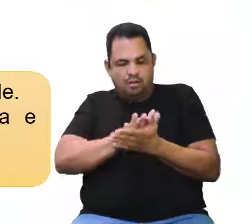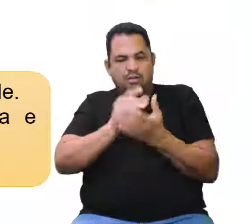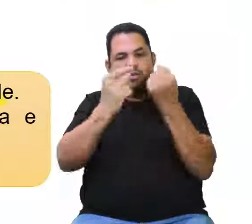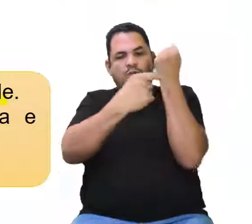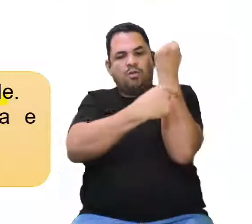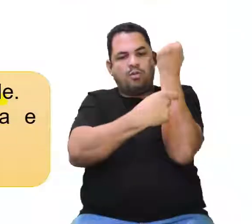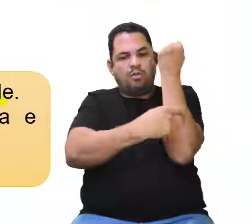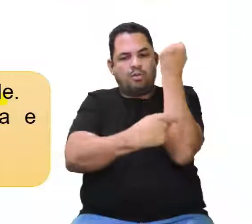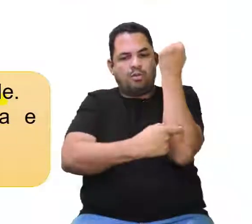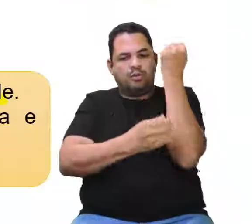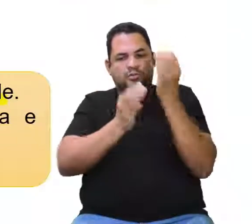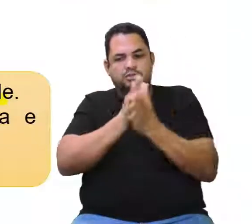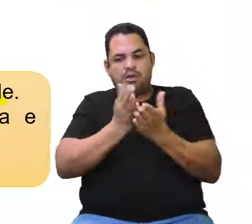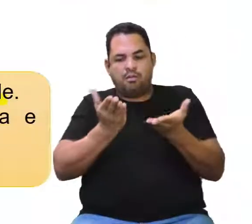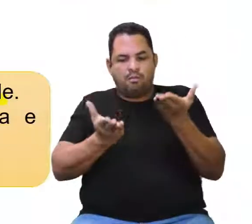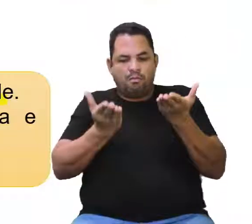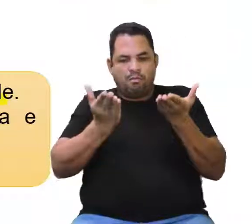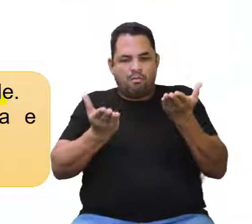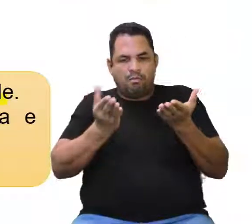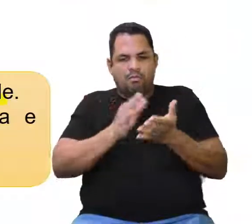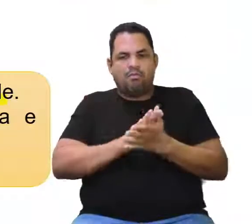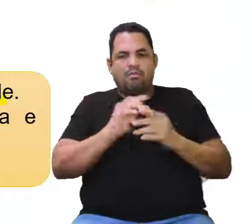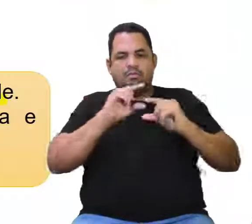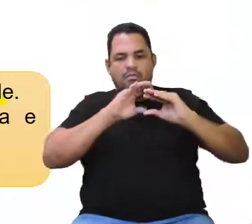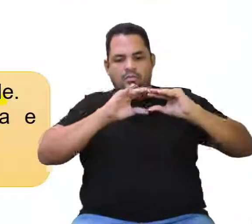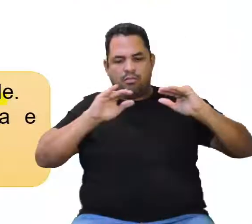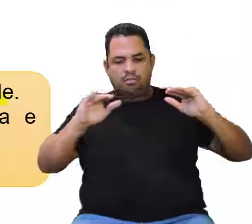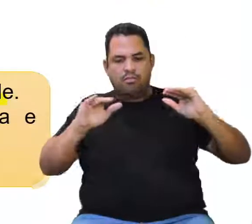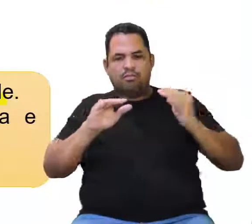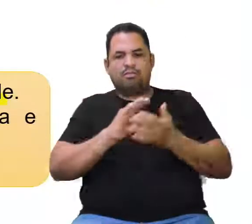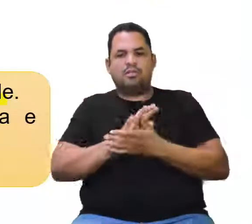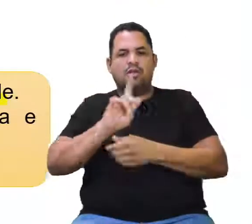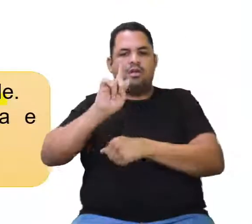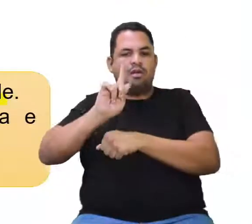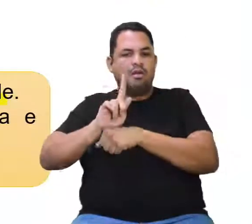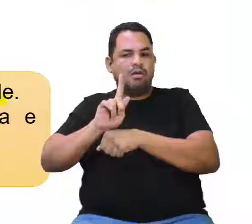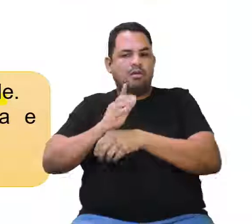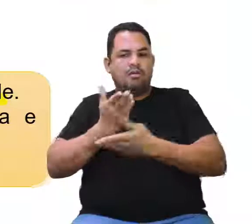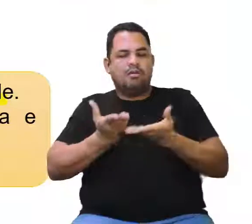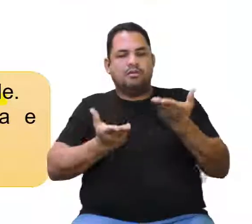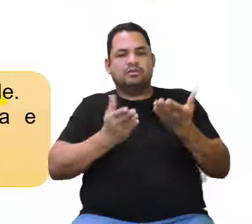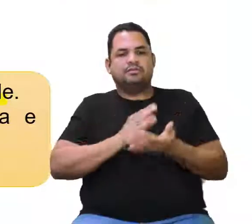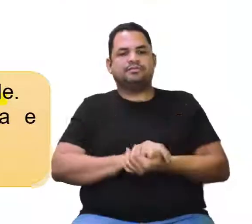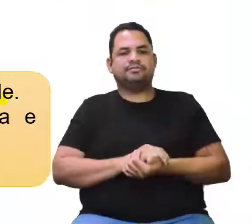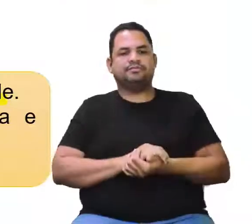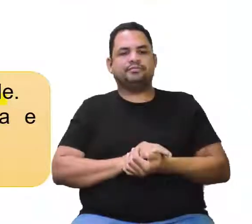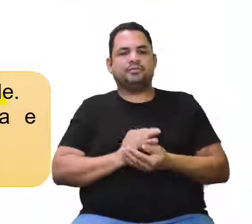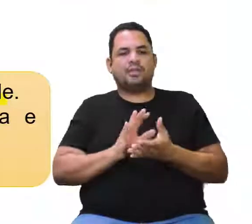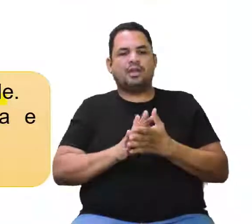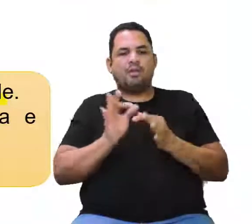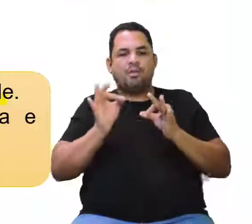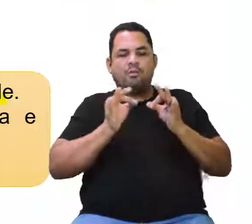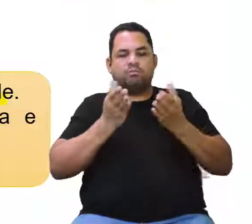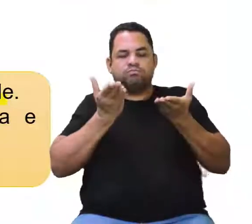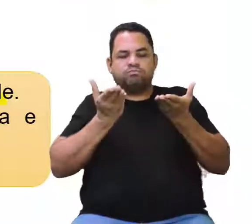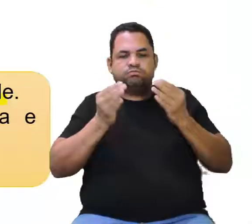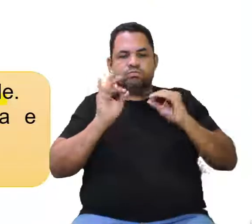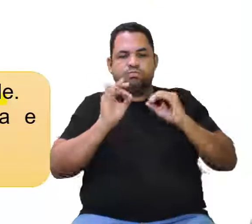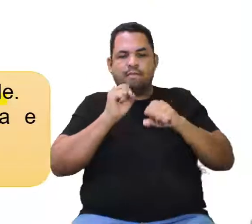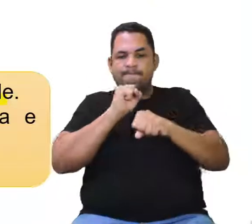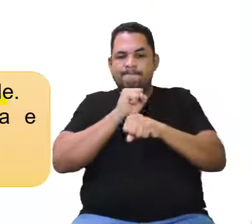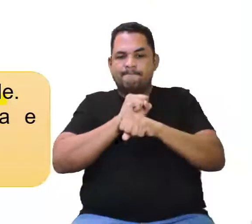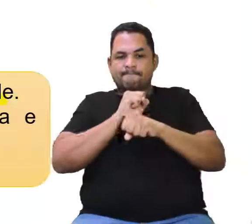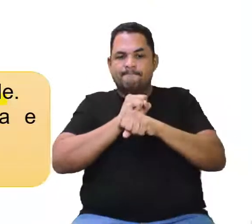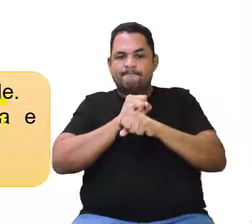a ação da gravidade. Então, essa região do core vai facilitar esse alinhamento, vai estabilizar a cintura